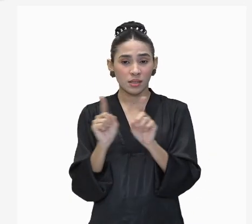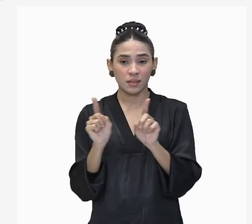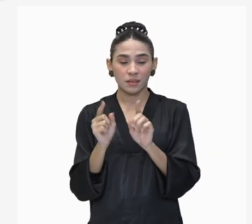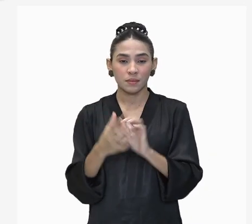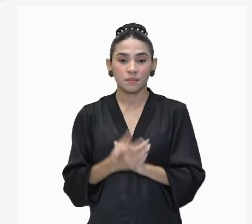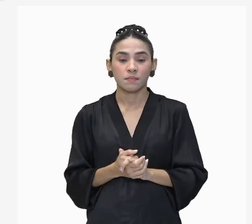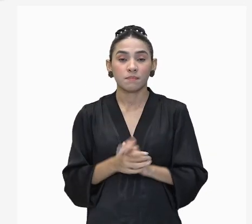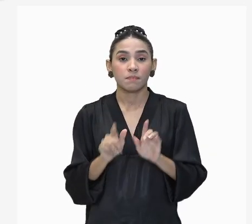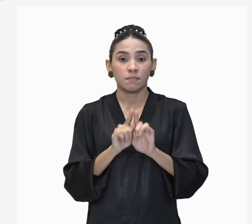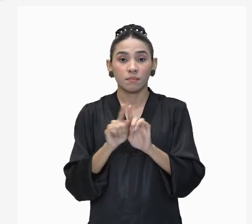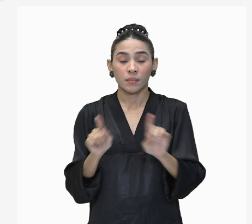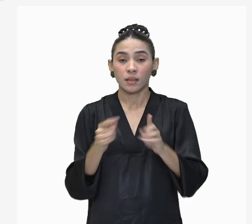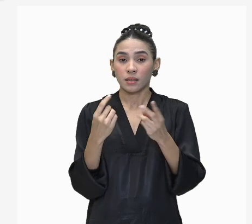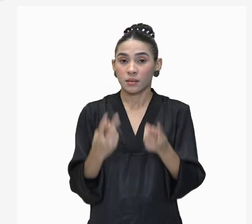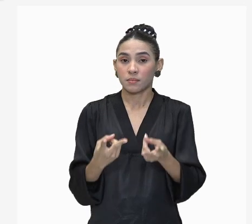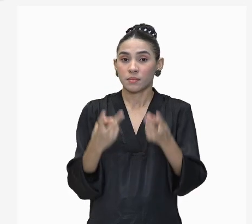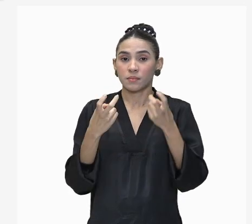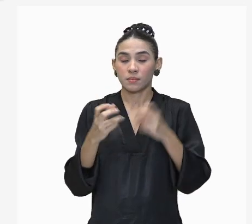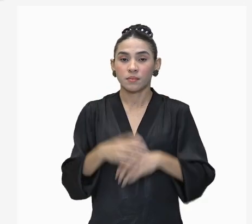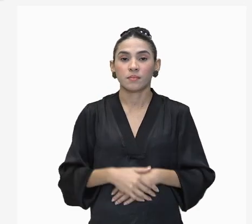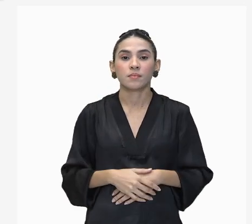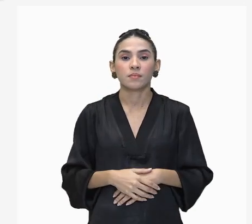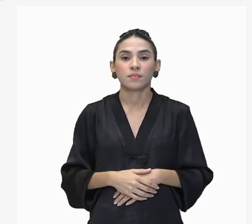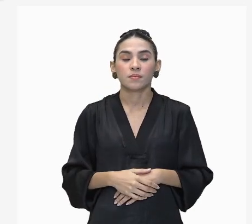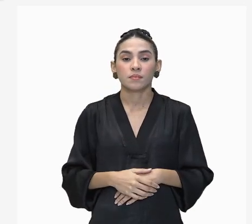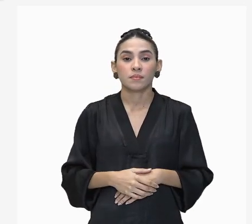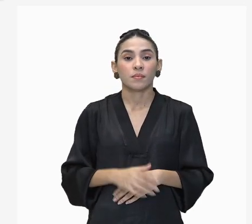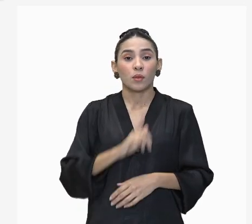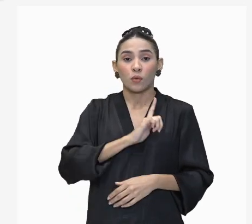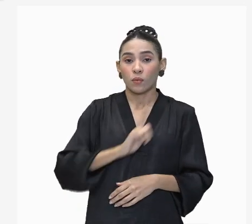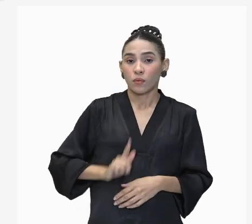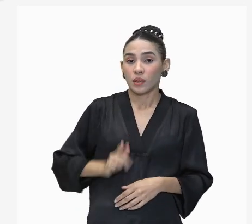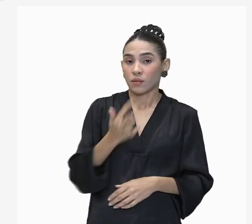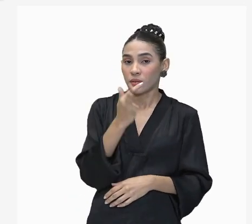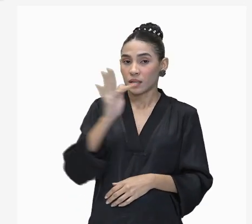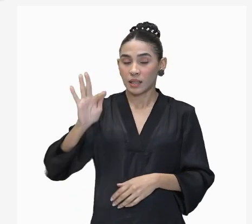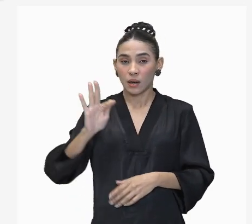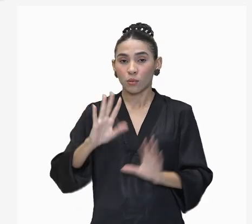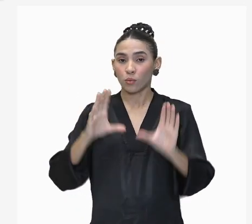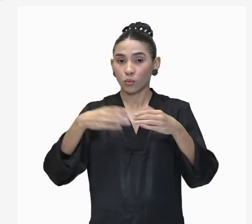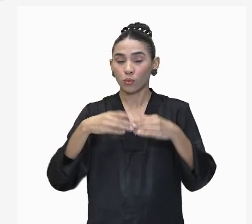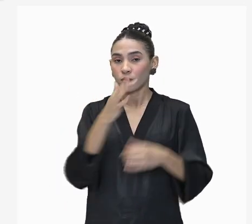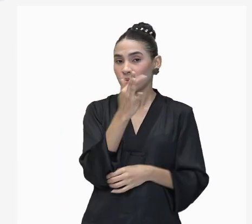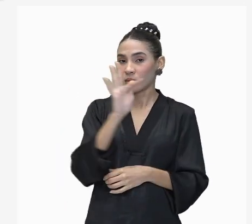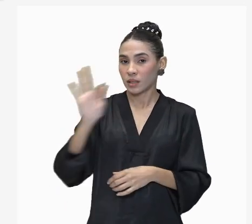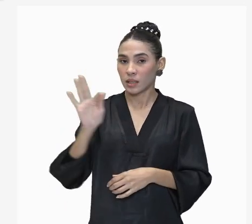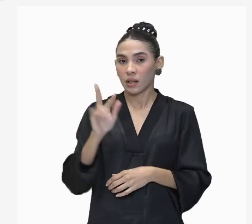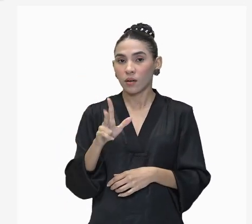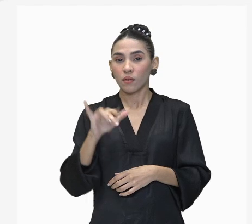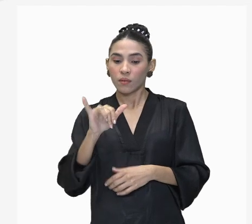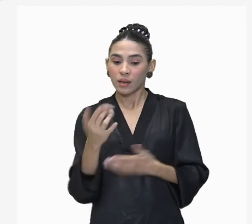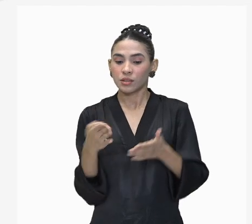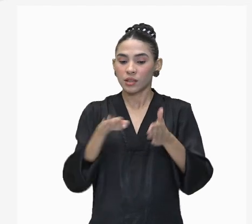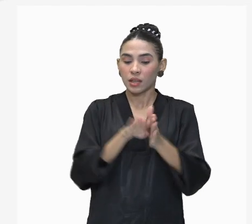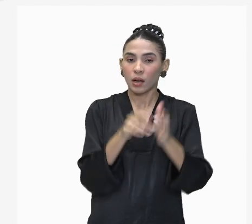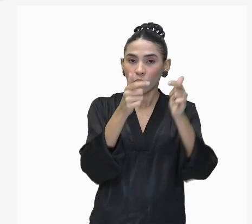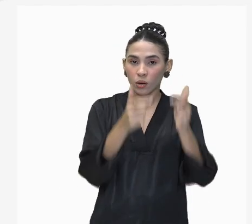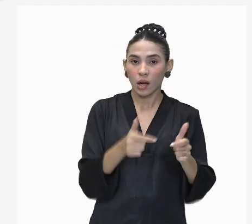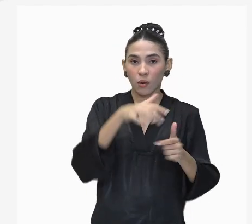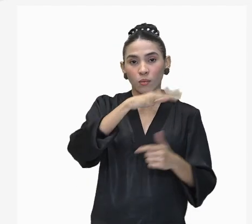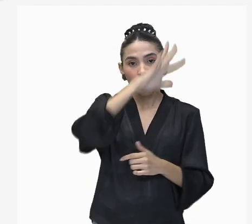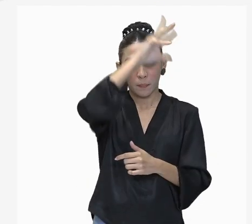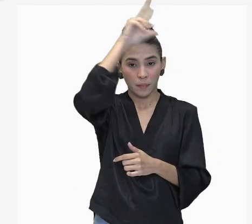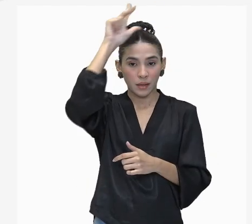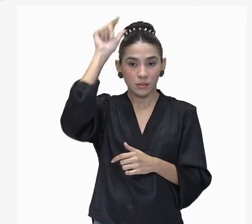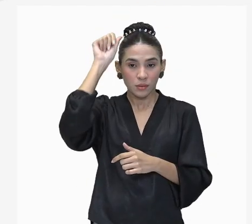vamos observar que as forças federais, né, as tropas federais vão chegar ao território do Amazonas e